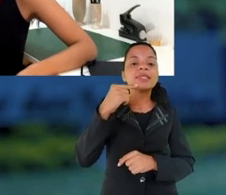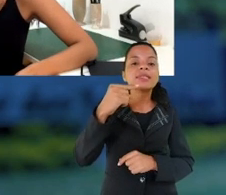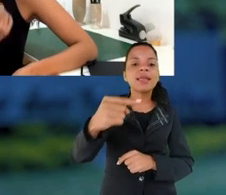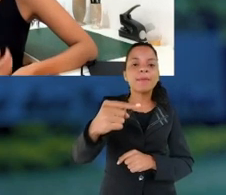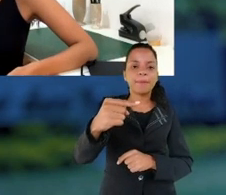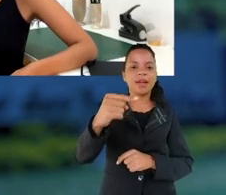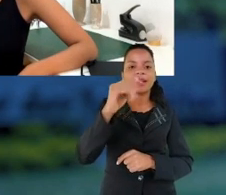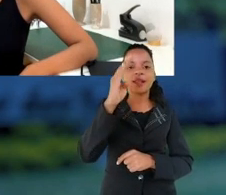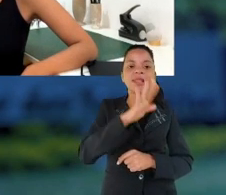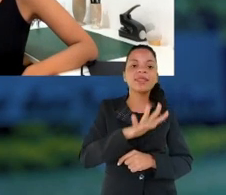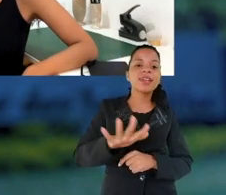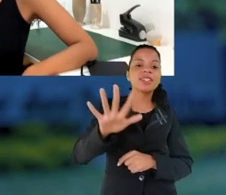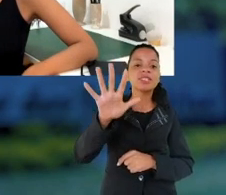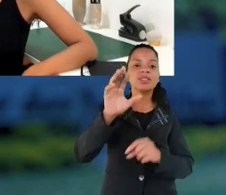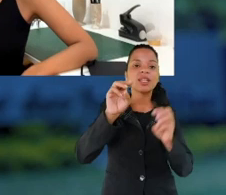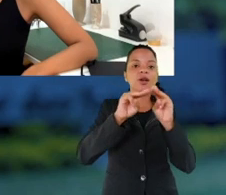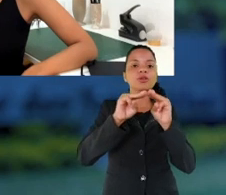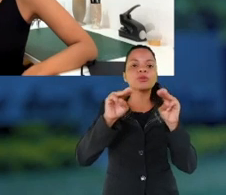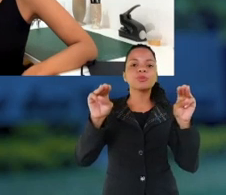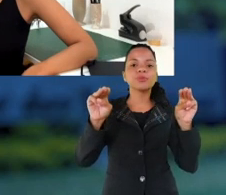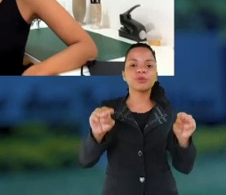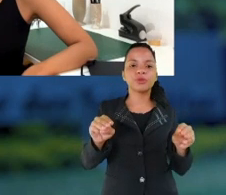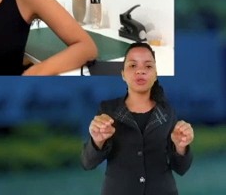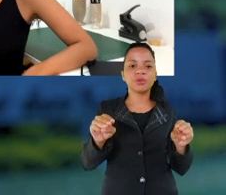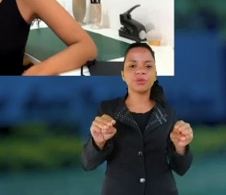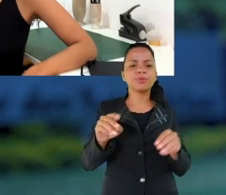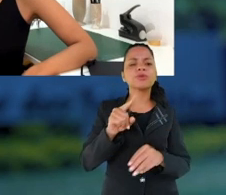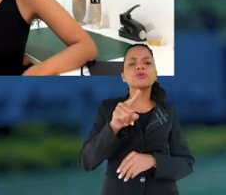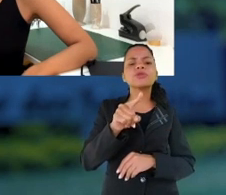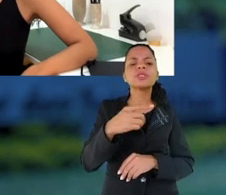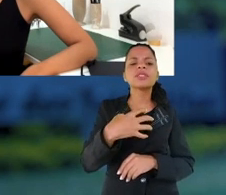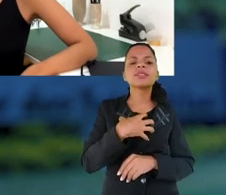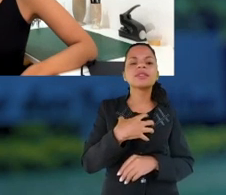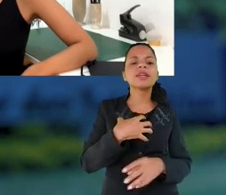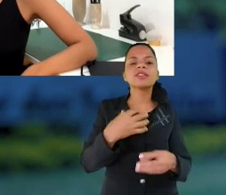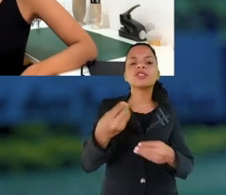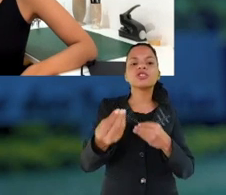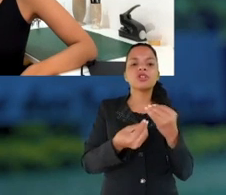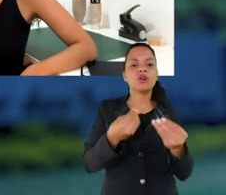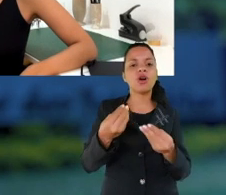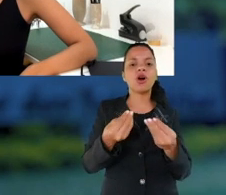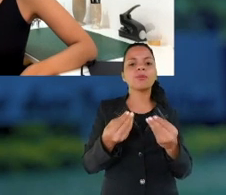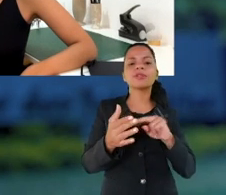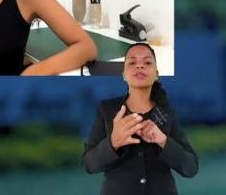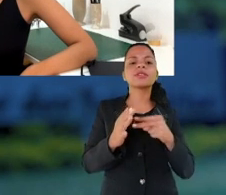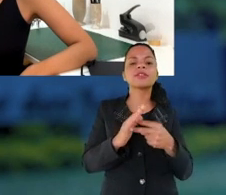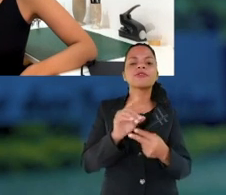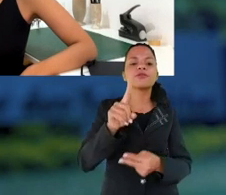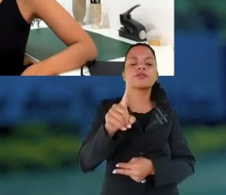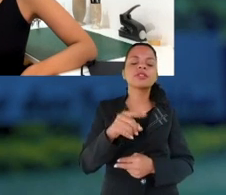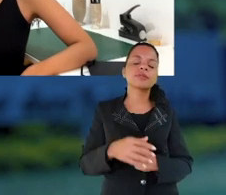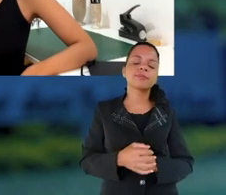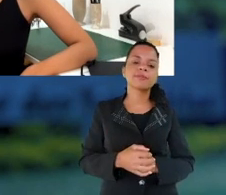Museus. Como é para você participar desse evento e o que essa semana representa para você?